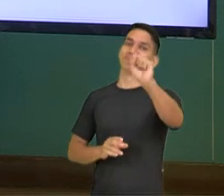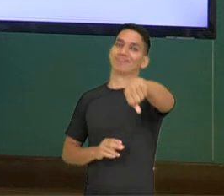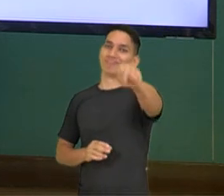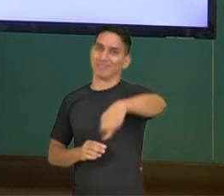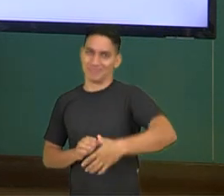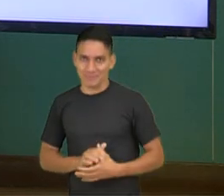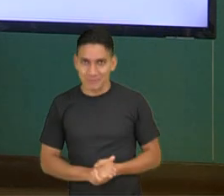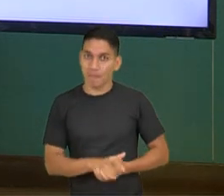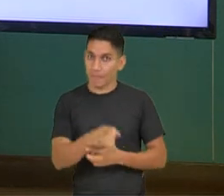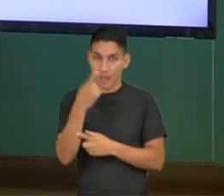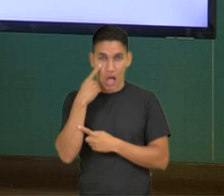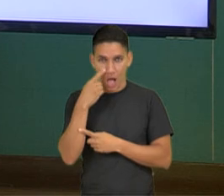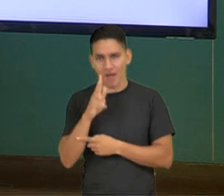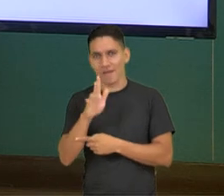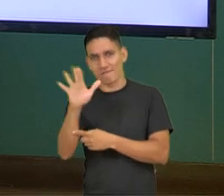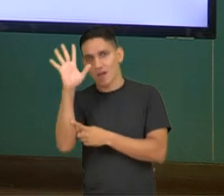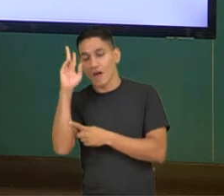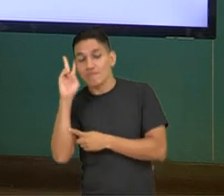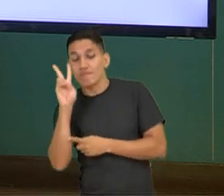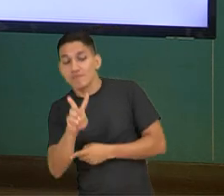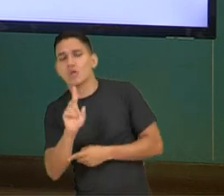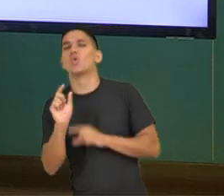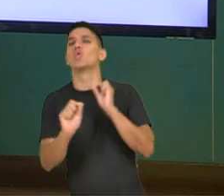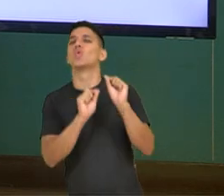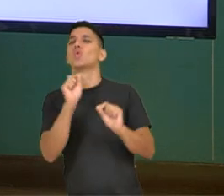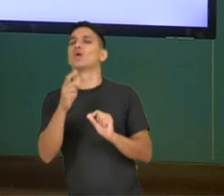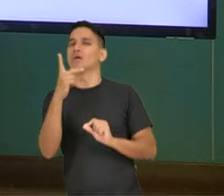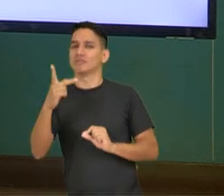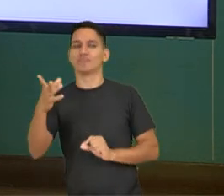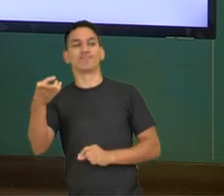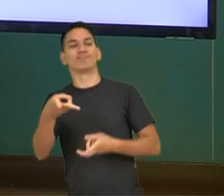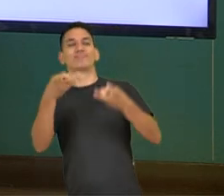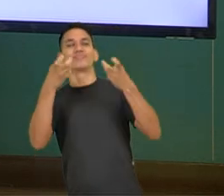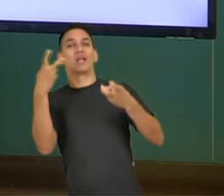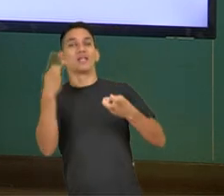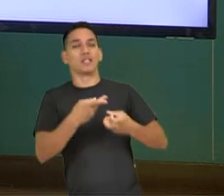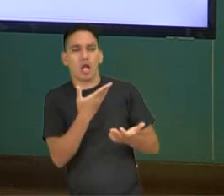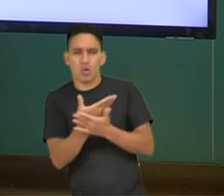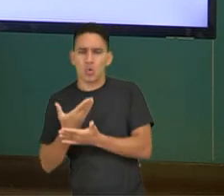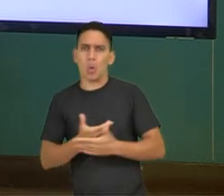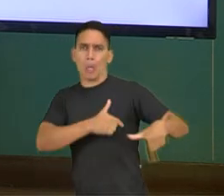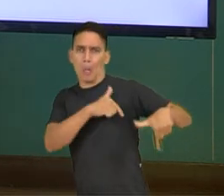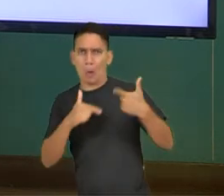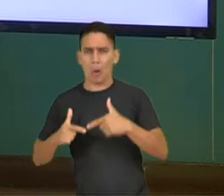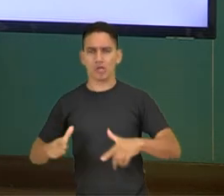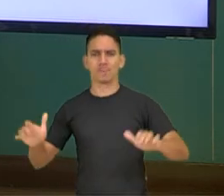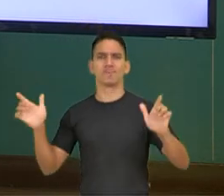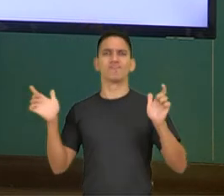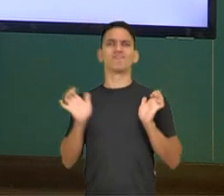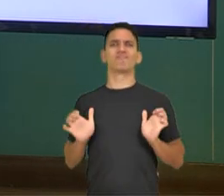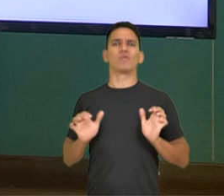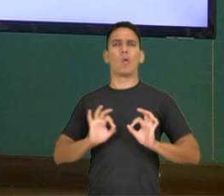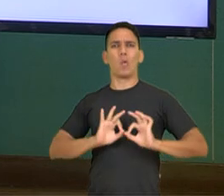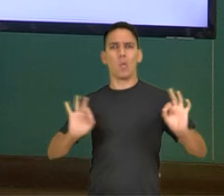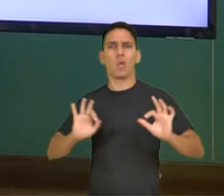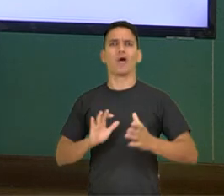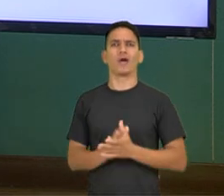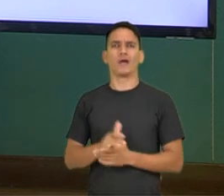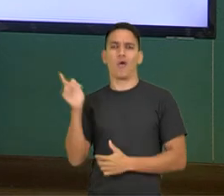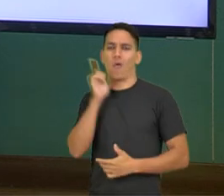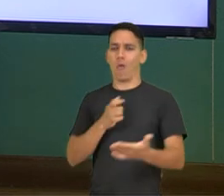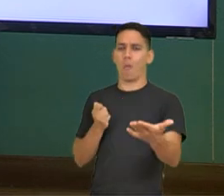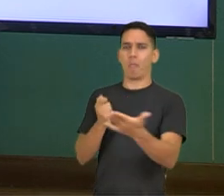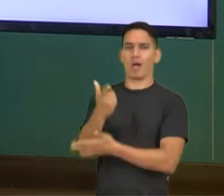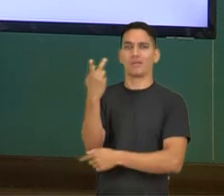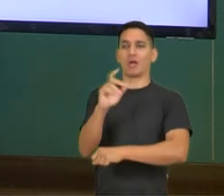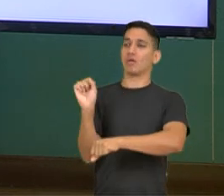Sim, daqui a pouco você vai adquirir sua estabilidade profissional, vai comprar o seu possante e depois que você começar